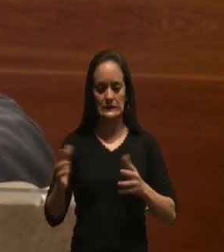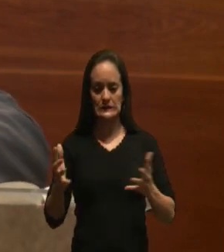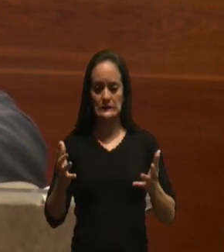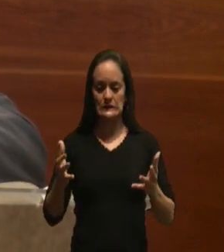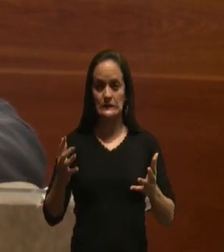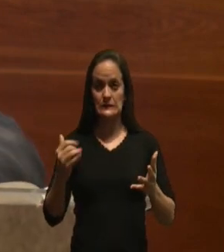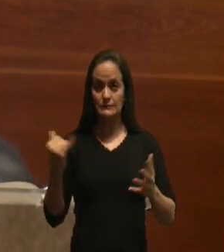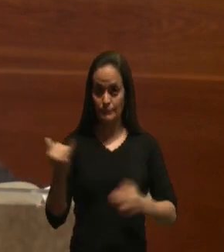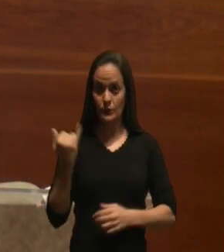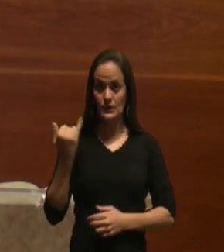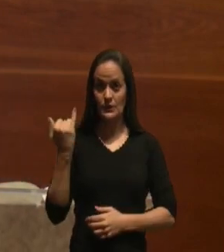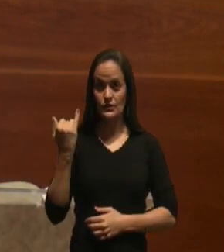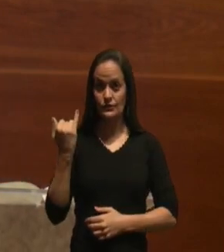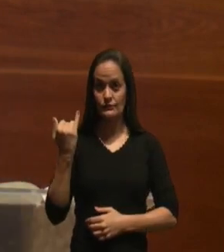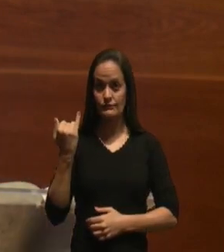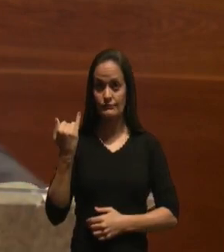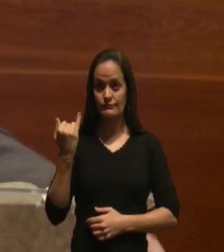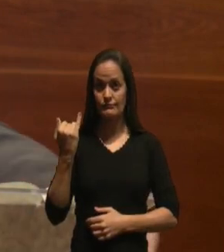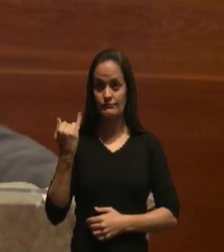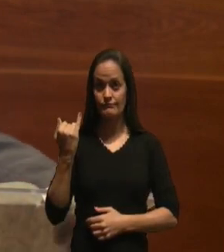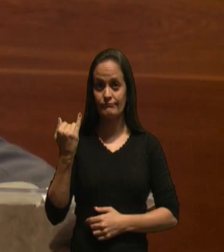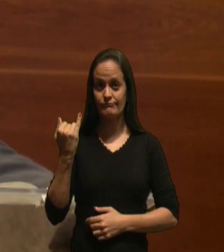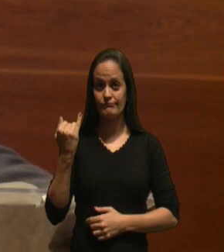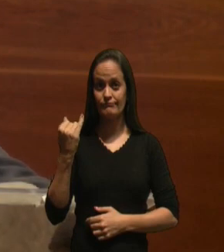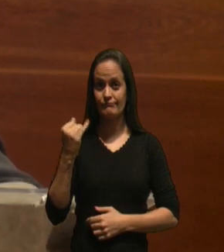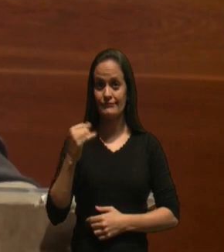importante durante estes dias?